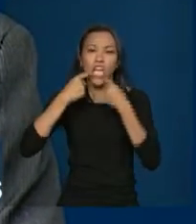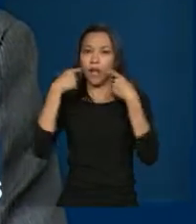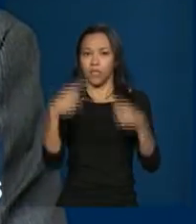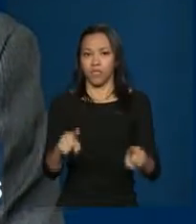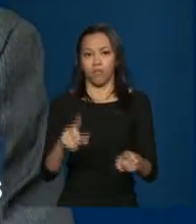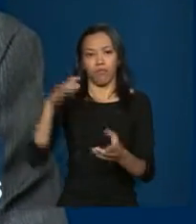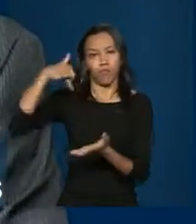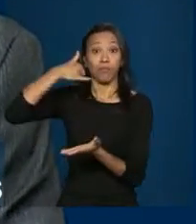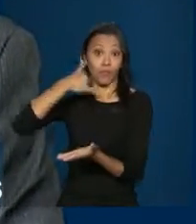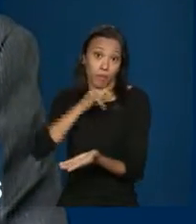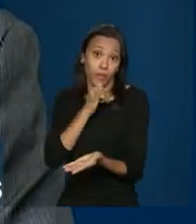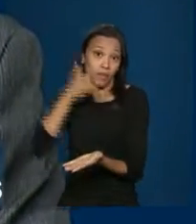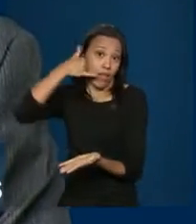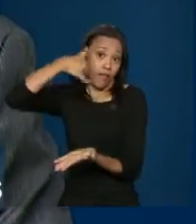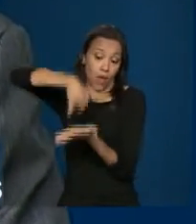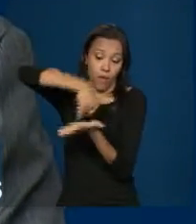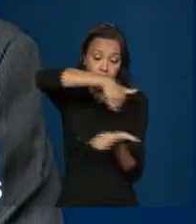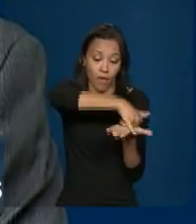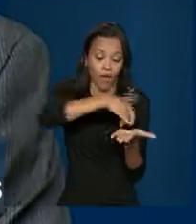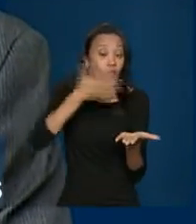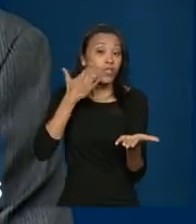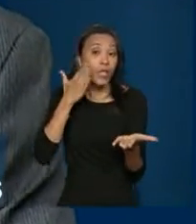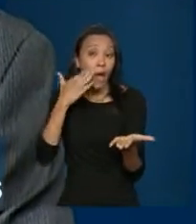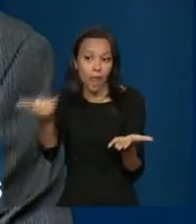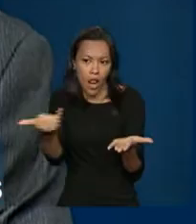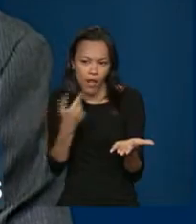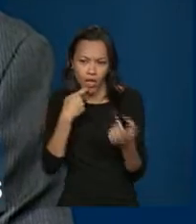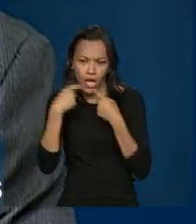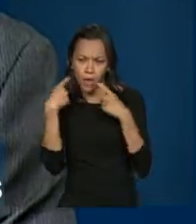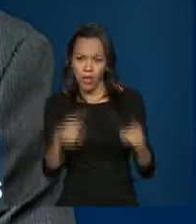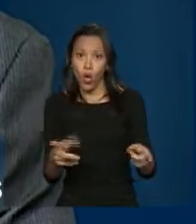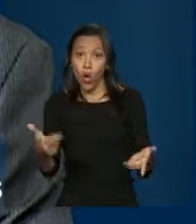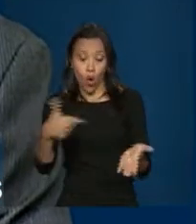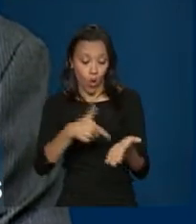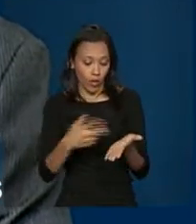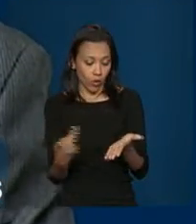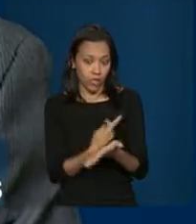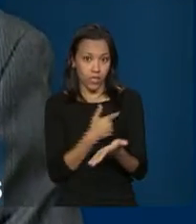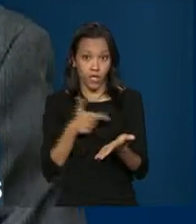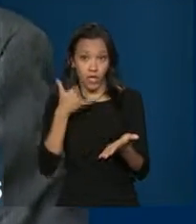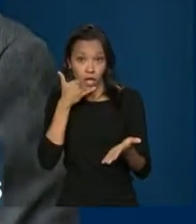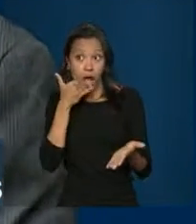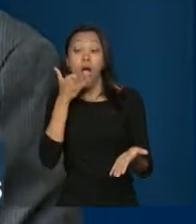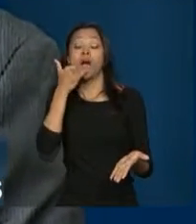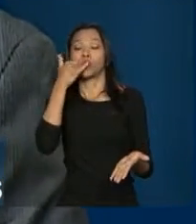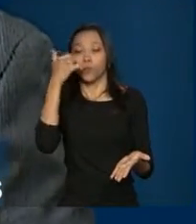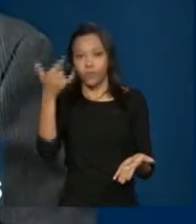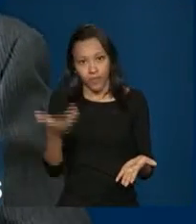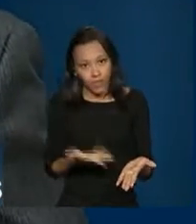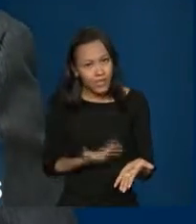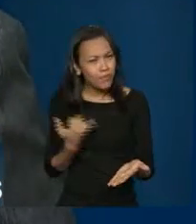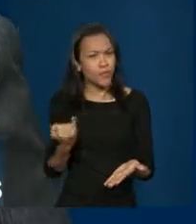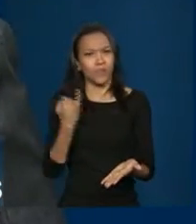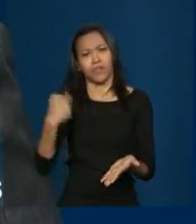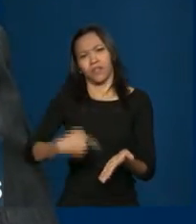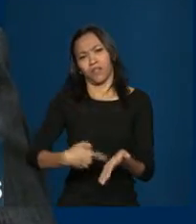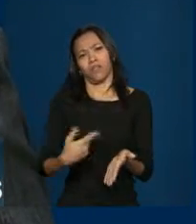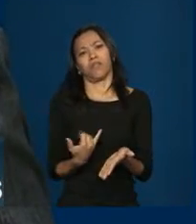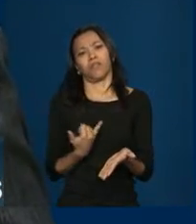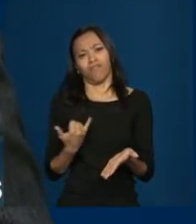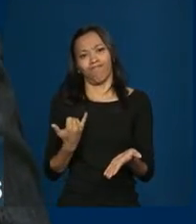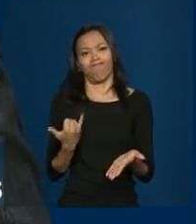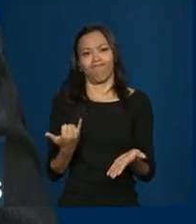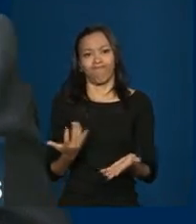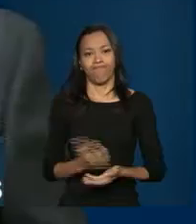quando você tem ocorrência, você tem denúncia, você sabe, aqui tem um caso que eu vou ter que trabalhar. Então, eu acho que sim, que isso é muito importante manter